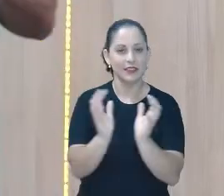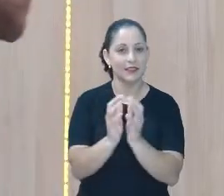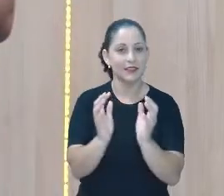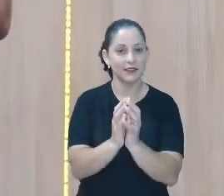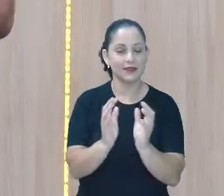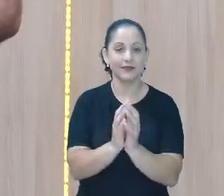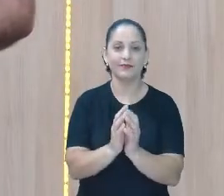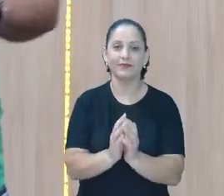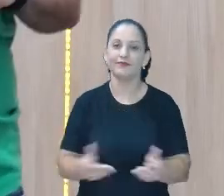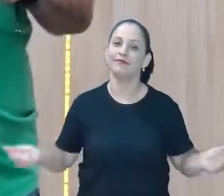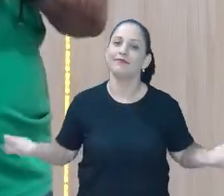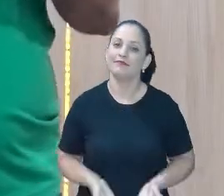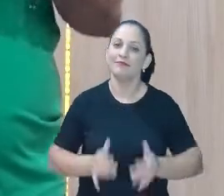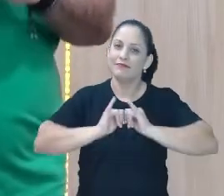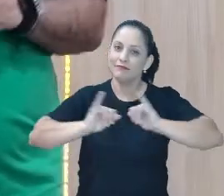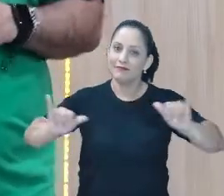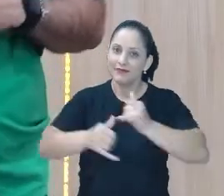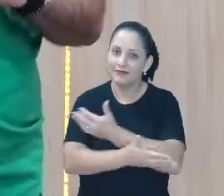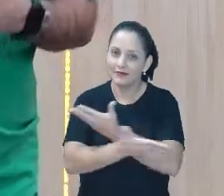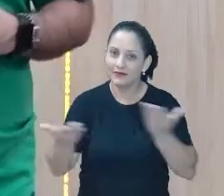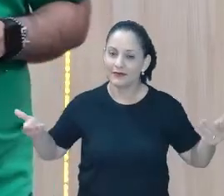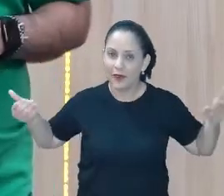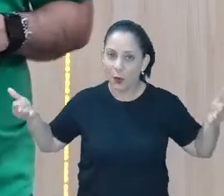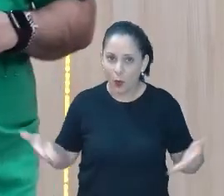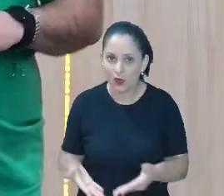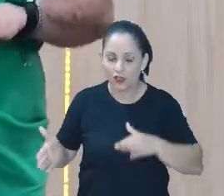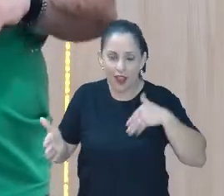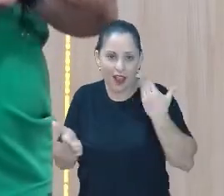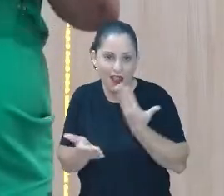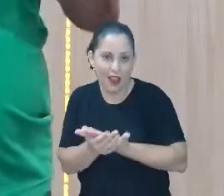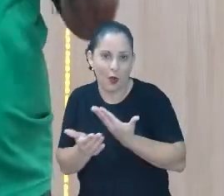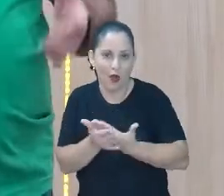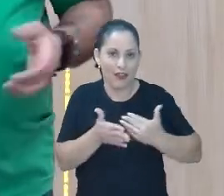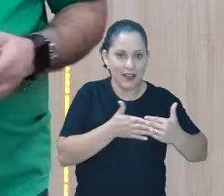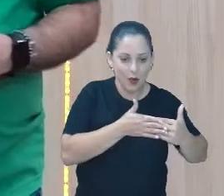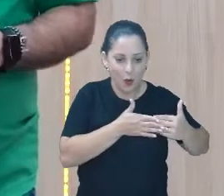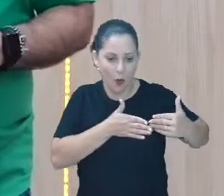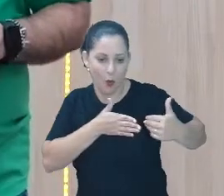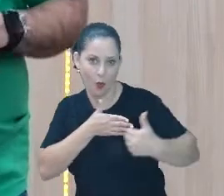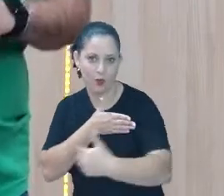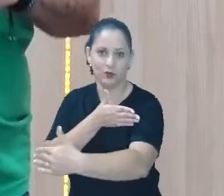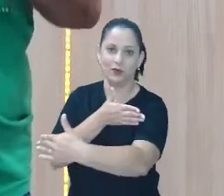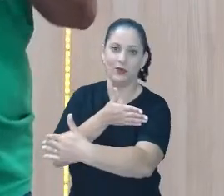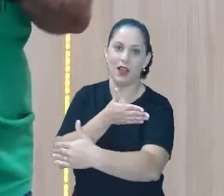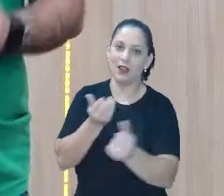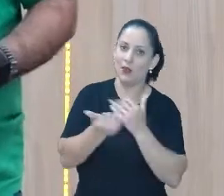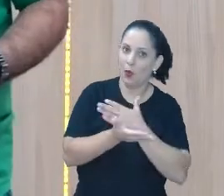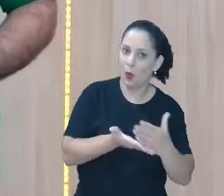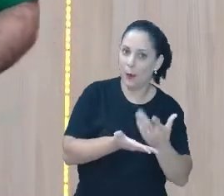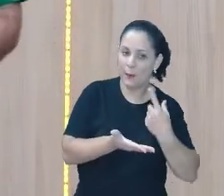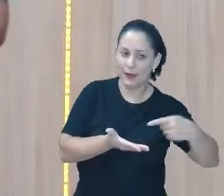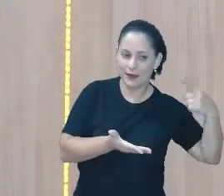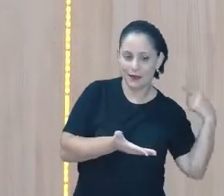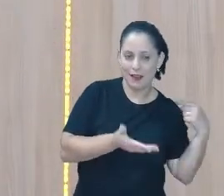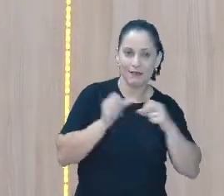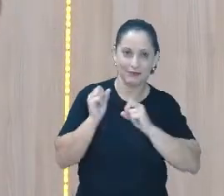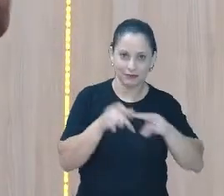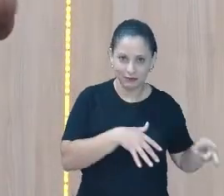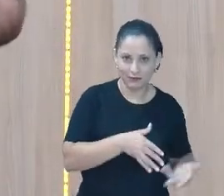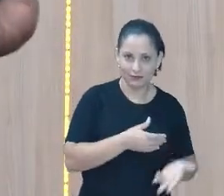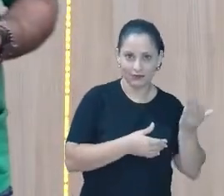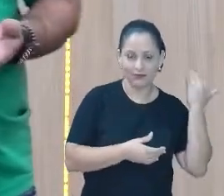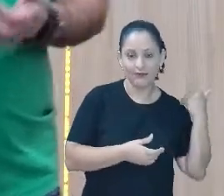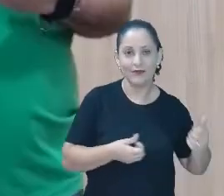quero dizer para vocês que hoje nós vamos dar continuidade à aula que nós iniciamos na semana passada e